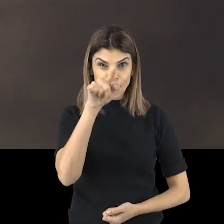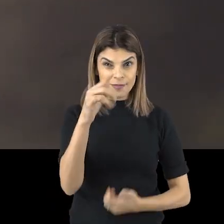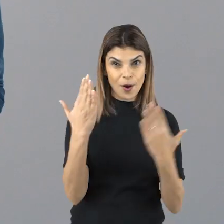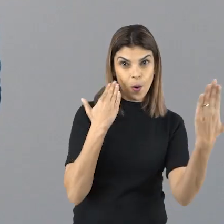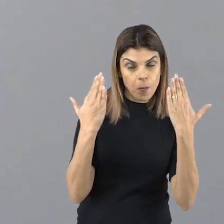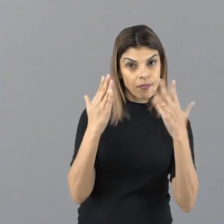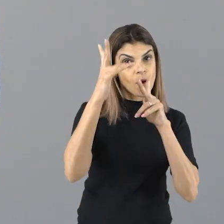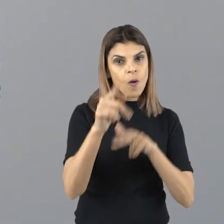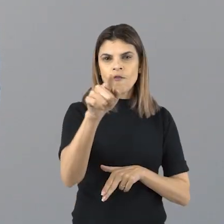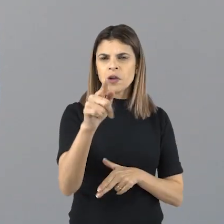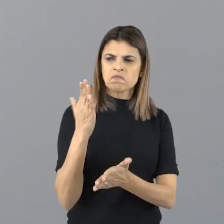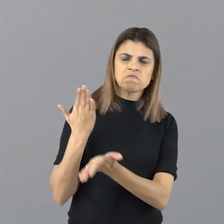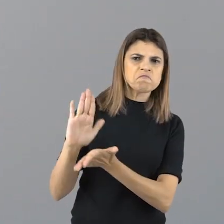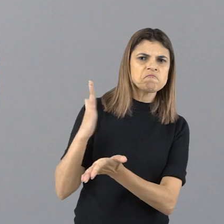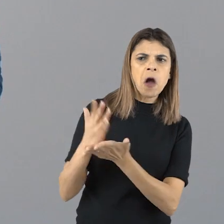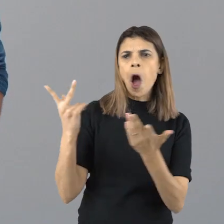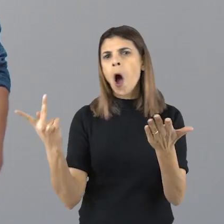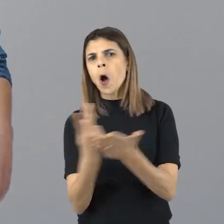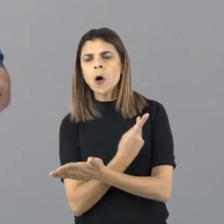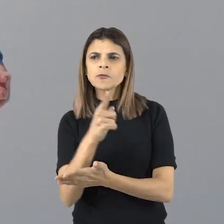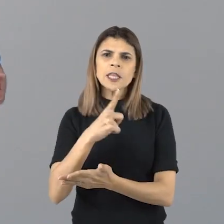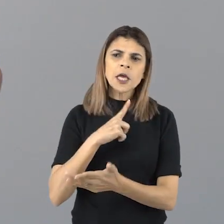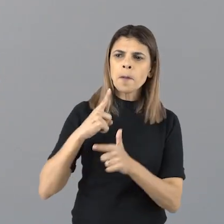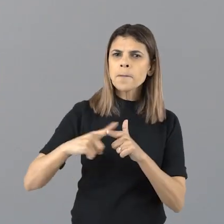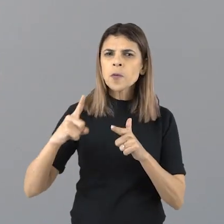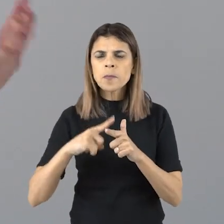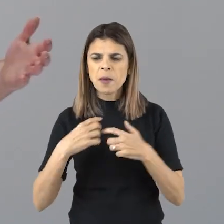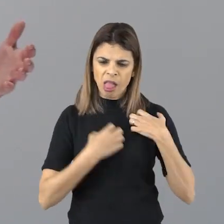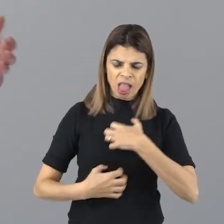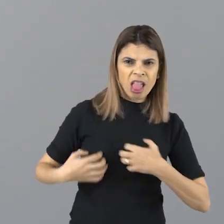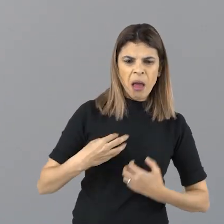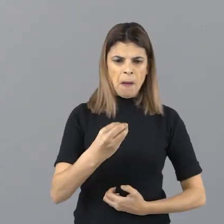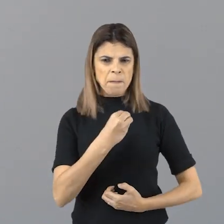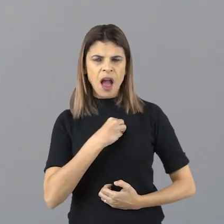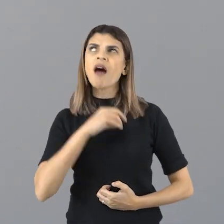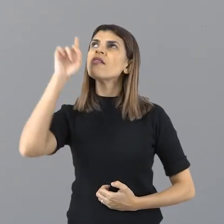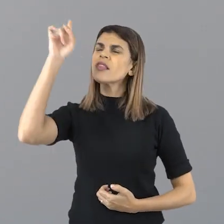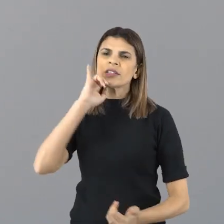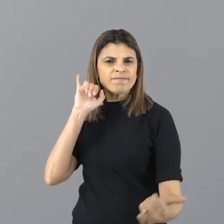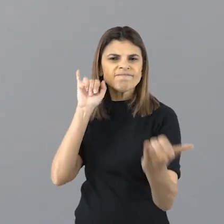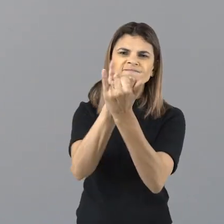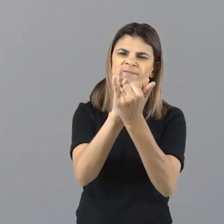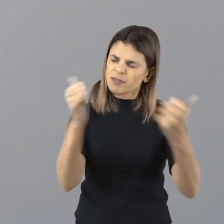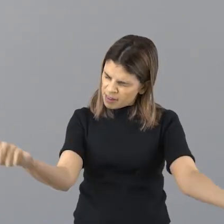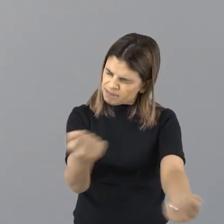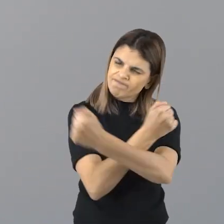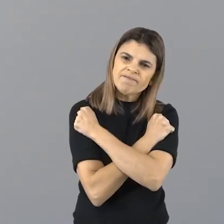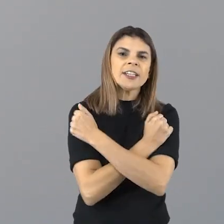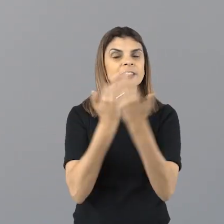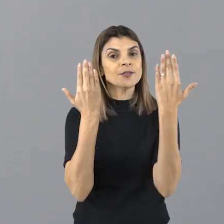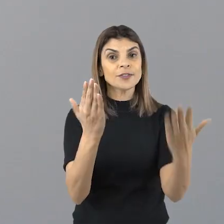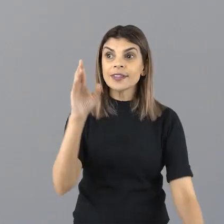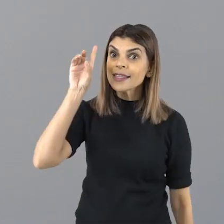Essa história é para você. Não importa o que tenha feito, quando volta para casa, quando volta para Deus, Ele corre até você. Ele abraça